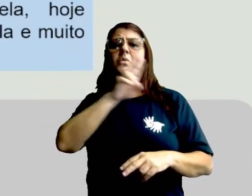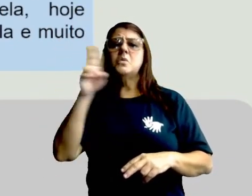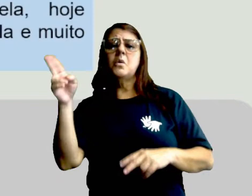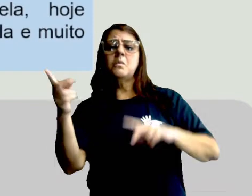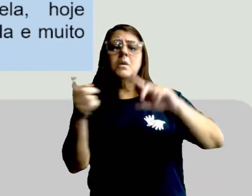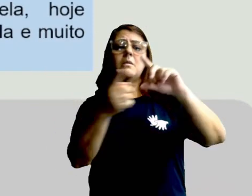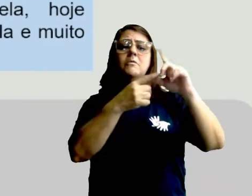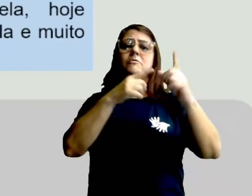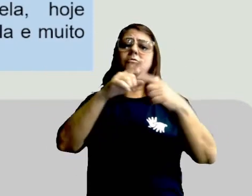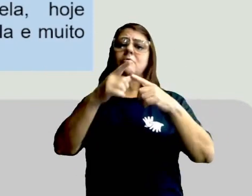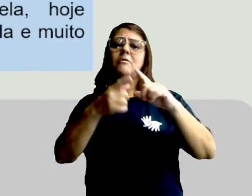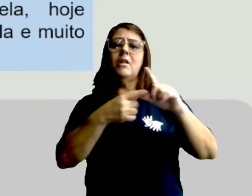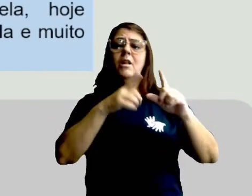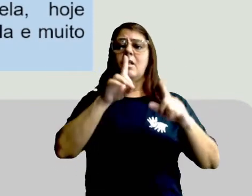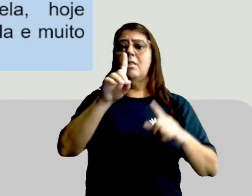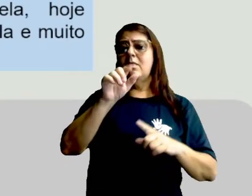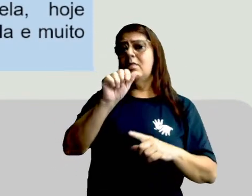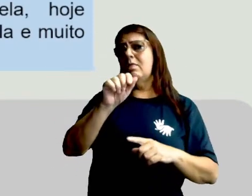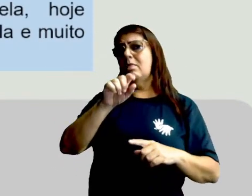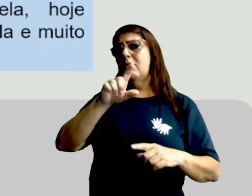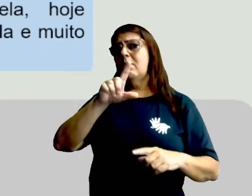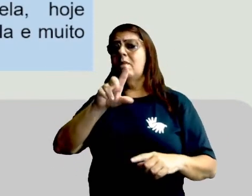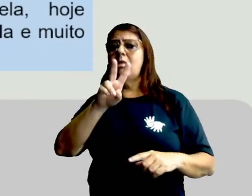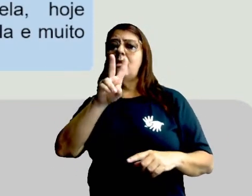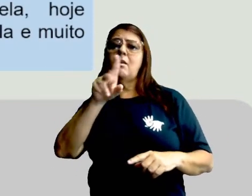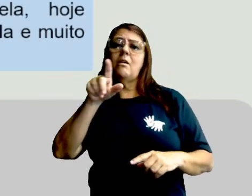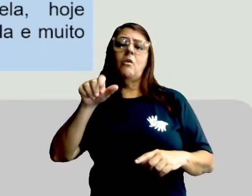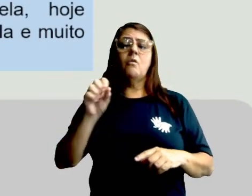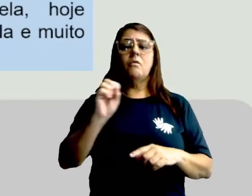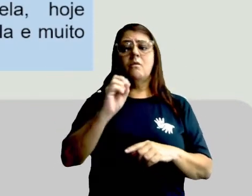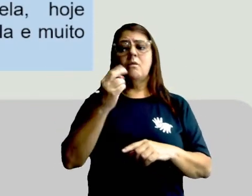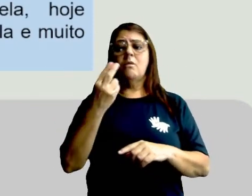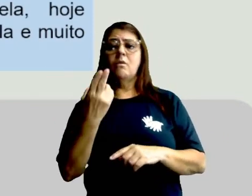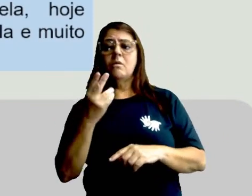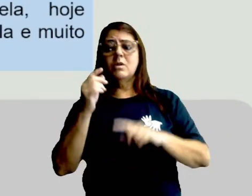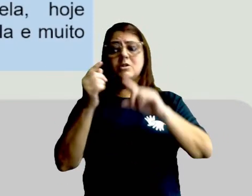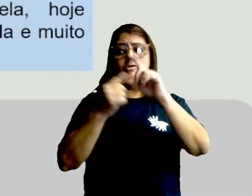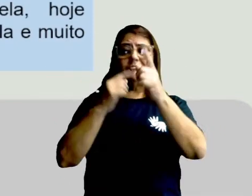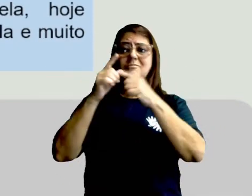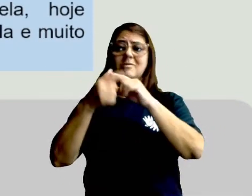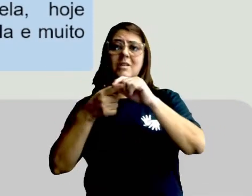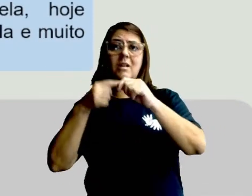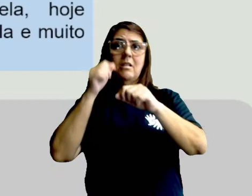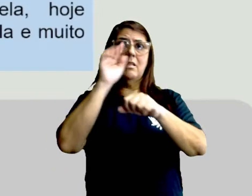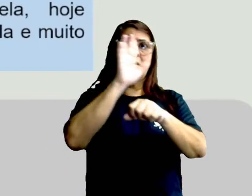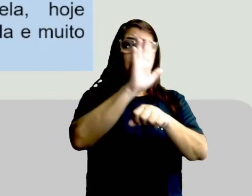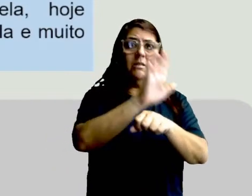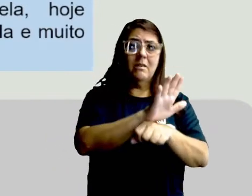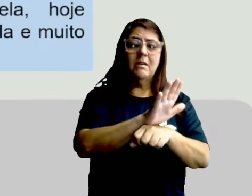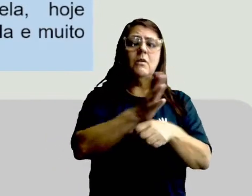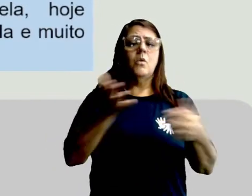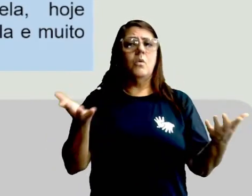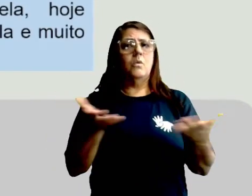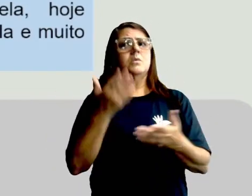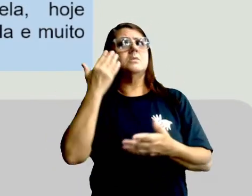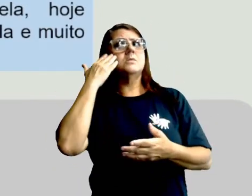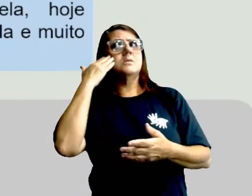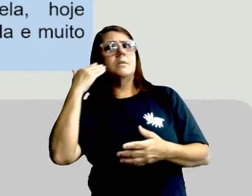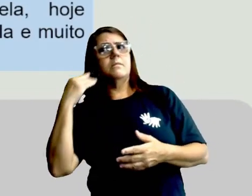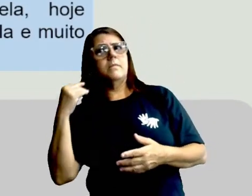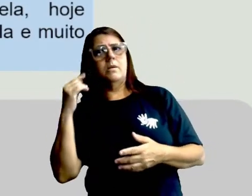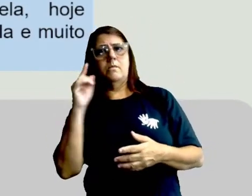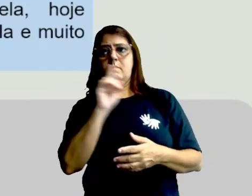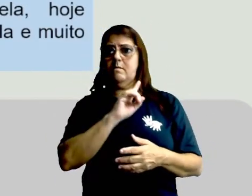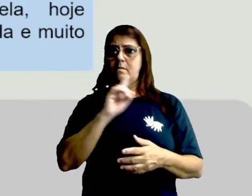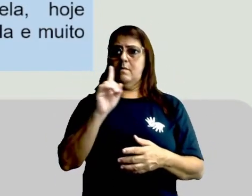de estrela d'alva, ou estrela da tarde, achando que fosse uma estrela. Hoje sabemos que ele não